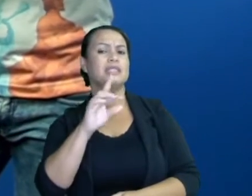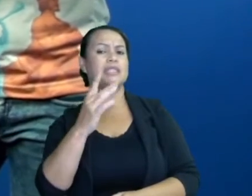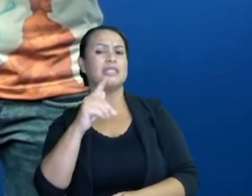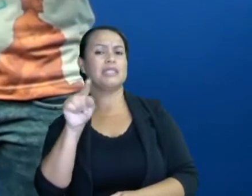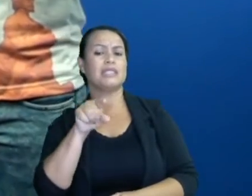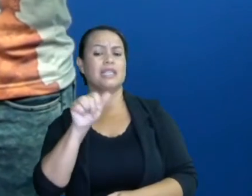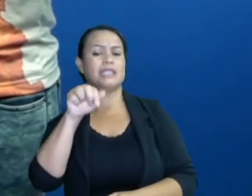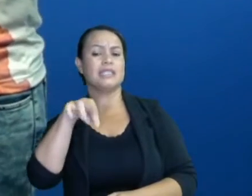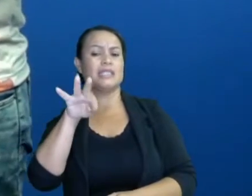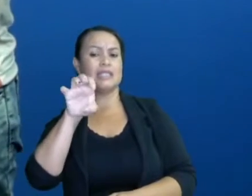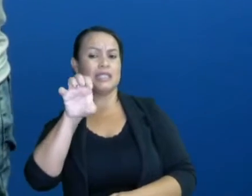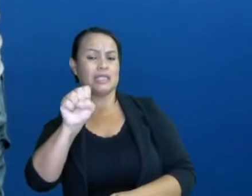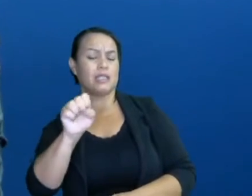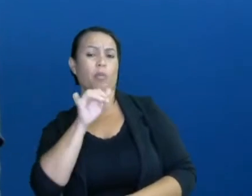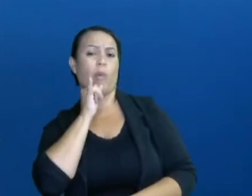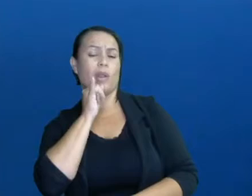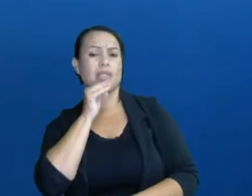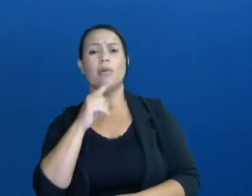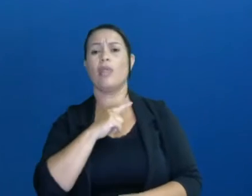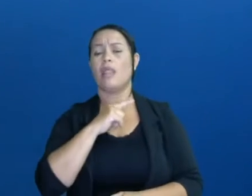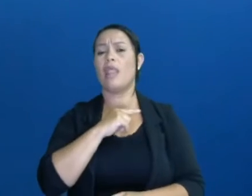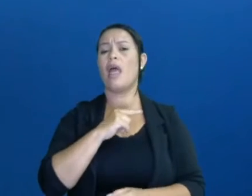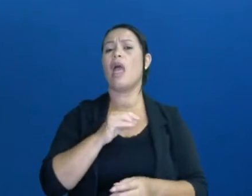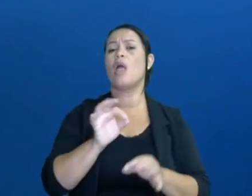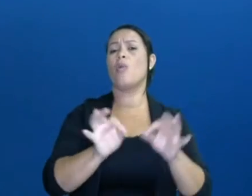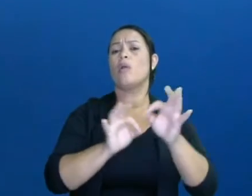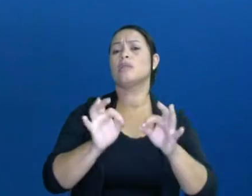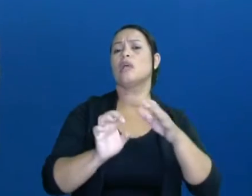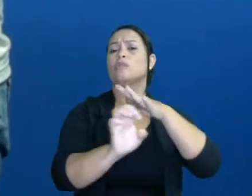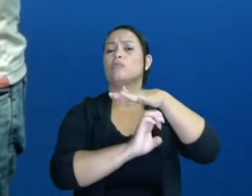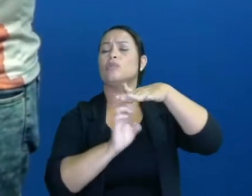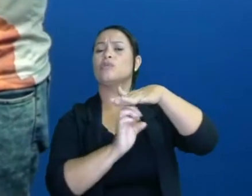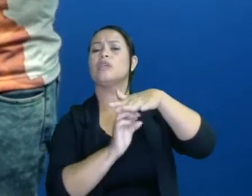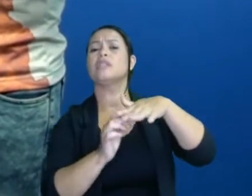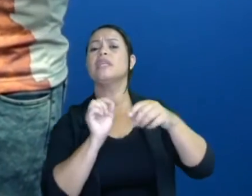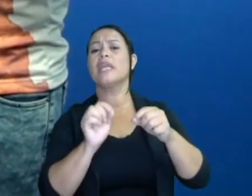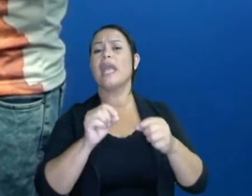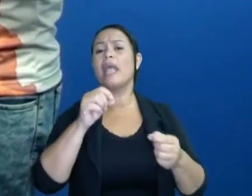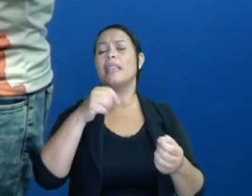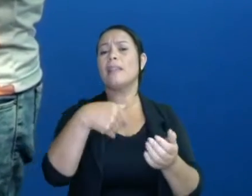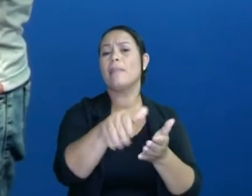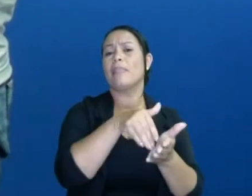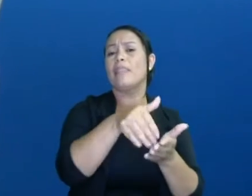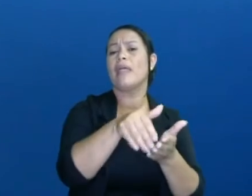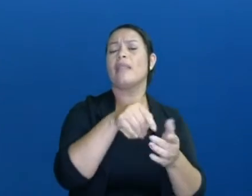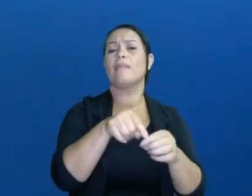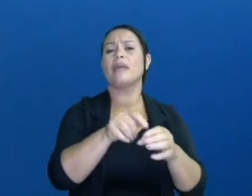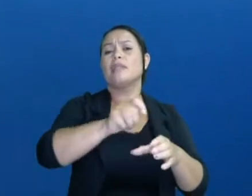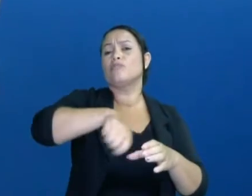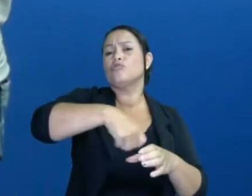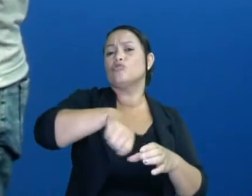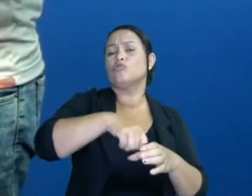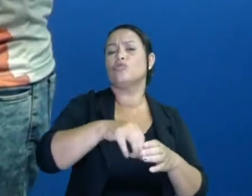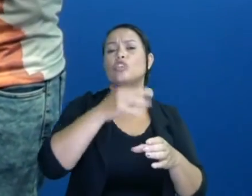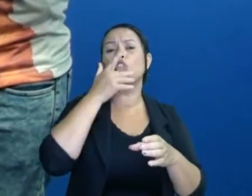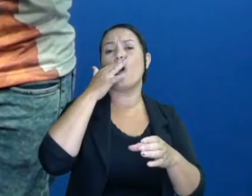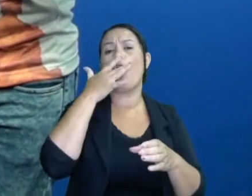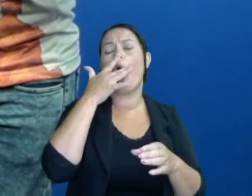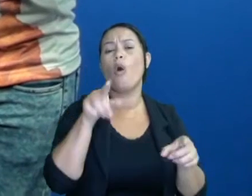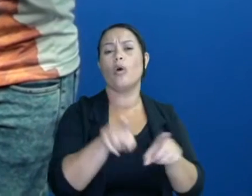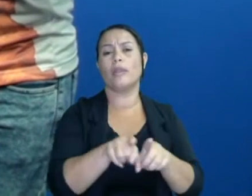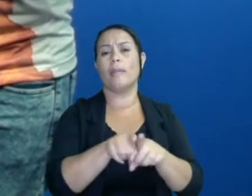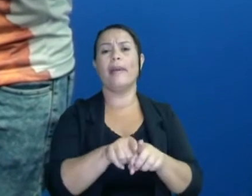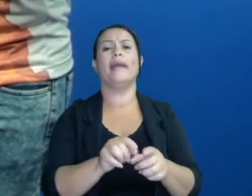tintas, como na indústria de tecido, na produção dos jeans, na produção de corantes, também